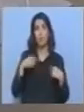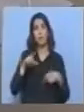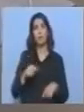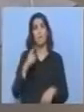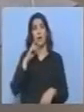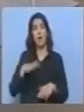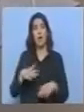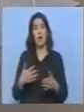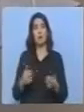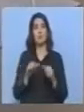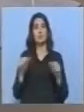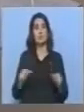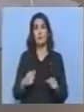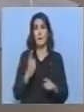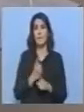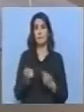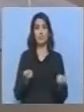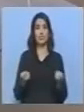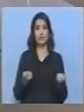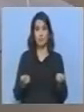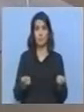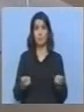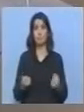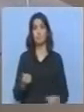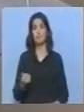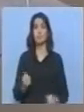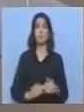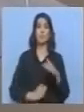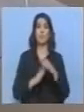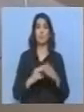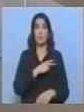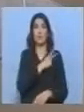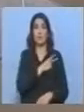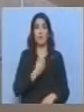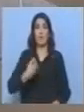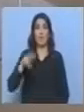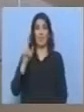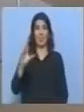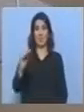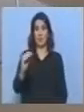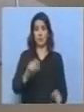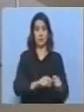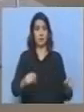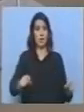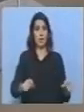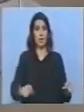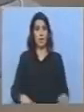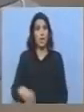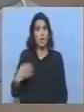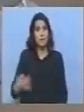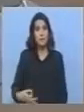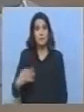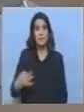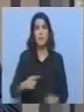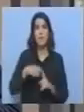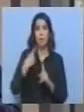nível de gestão já de topo da universidade há mais de 10 anos, e nós vivemos, enfim,